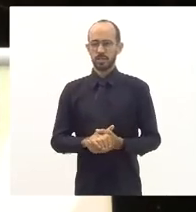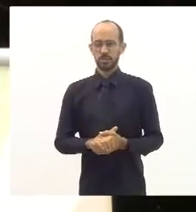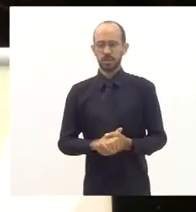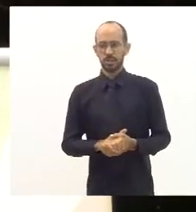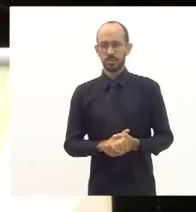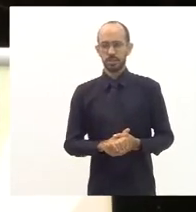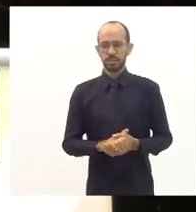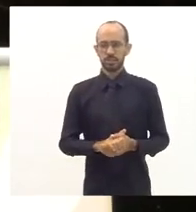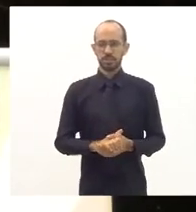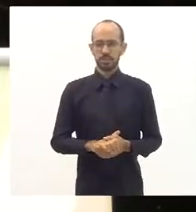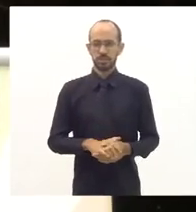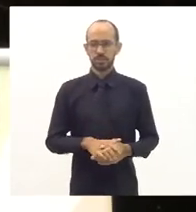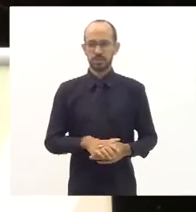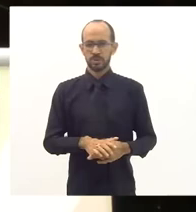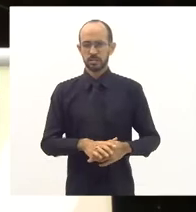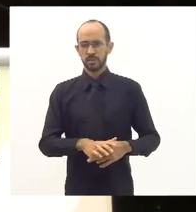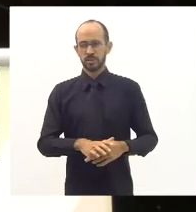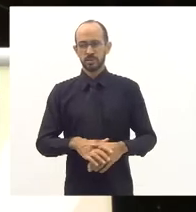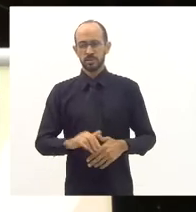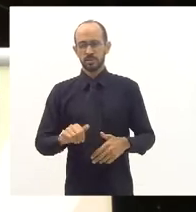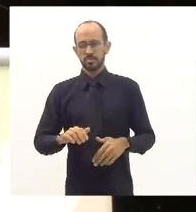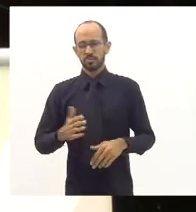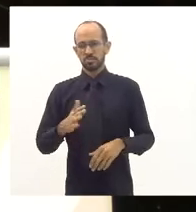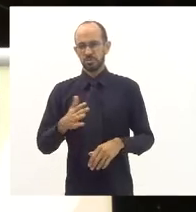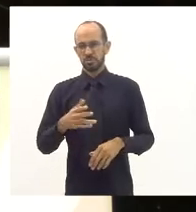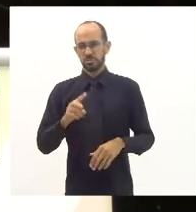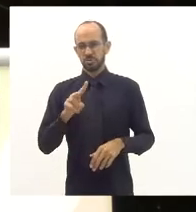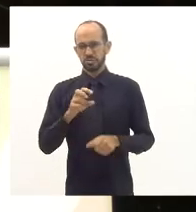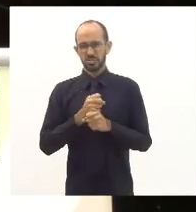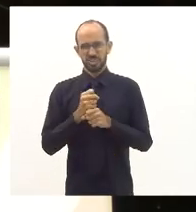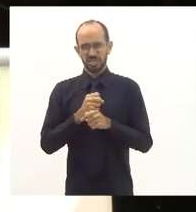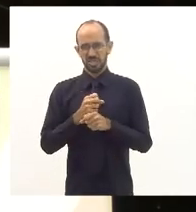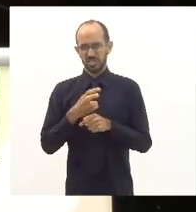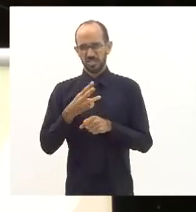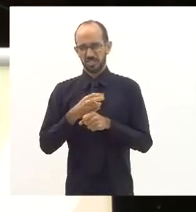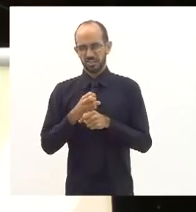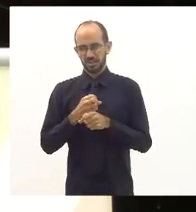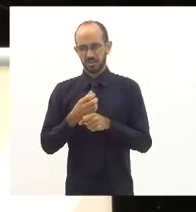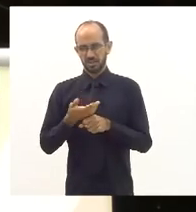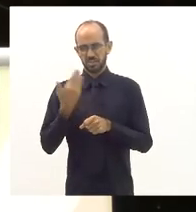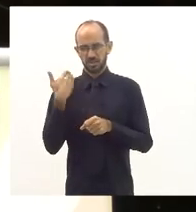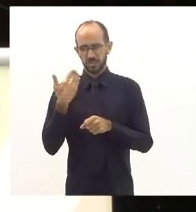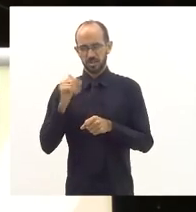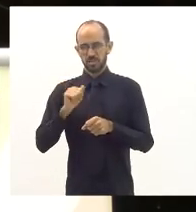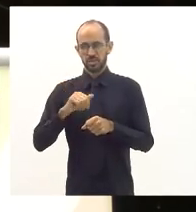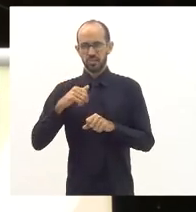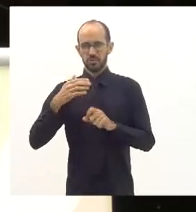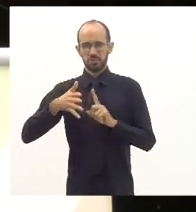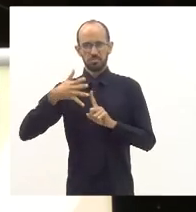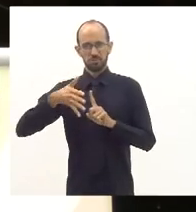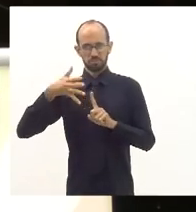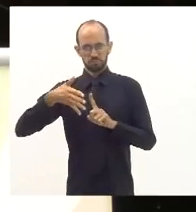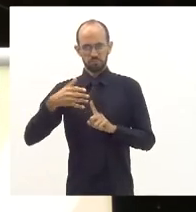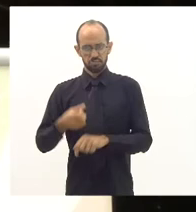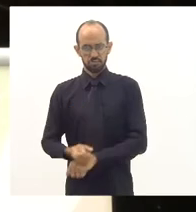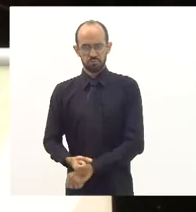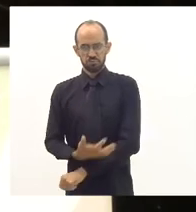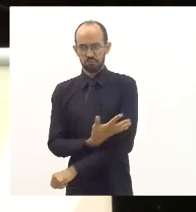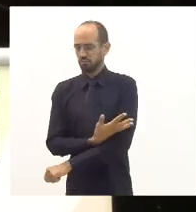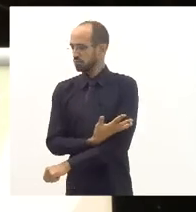se perdeu um pouco no tempo, mas acho que uns 2, 3 anos atrás. Foi uma fala muito emocionante,